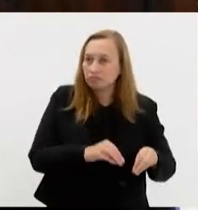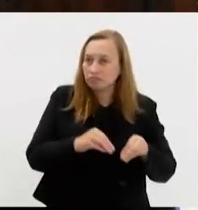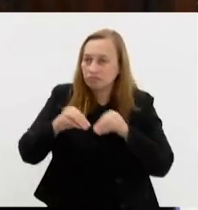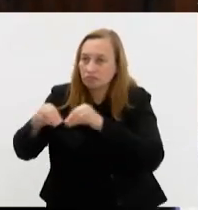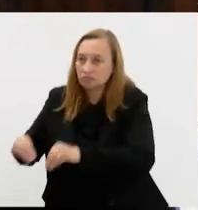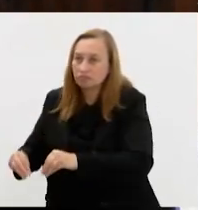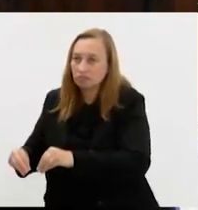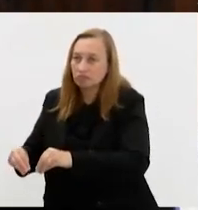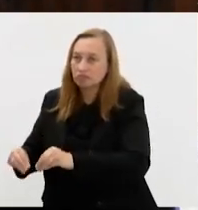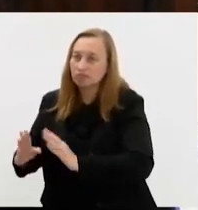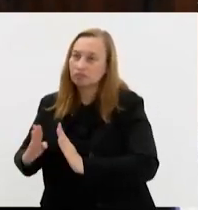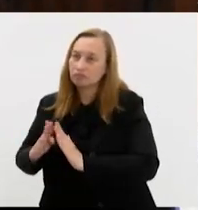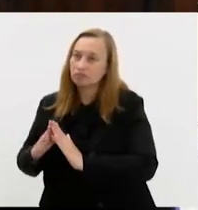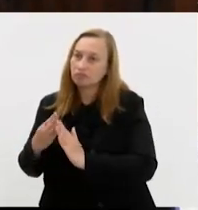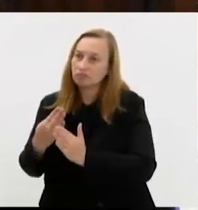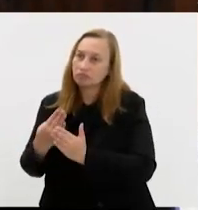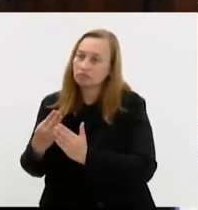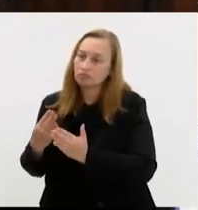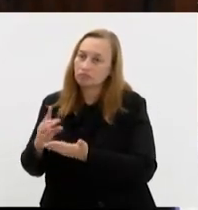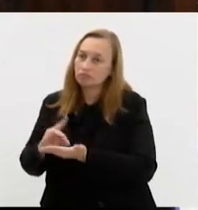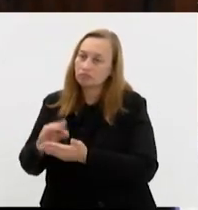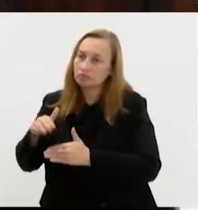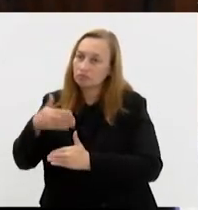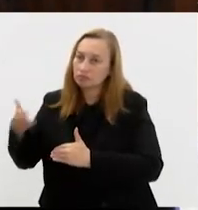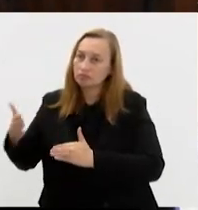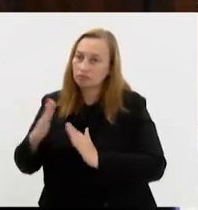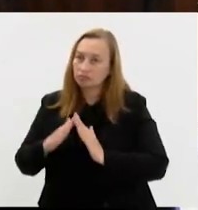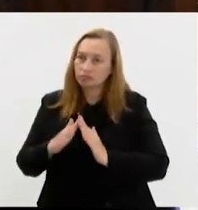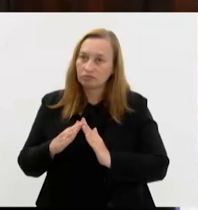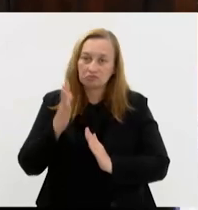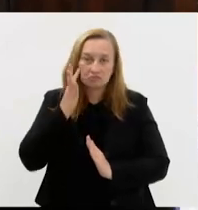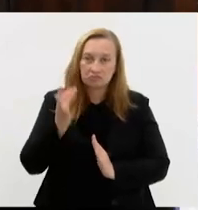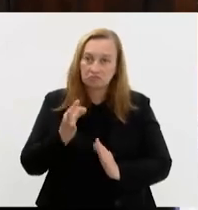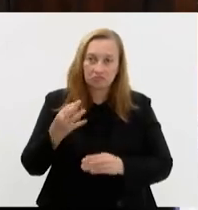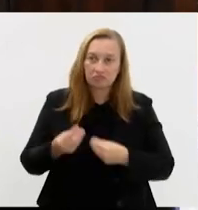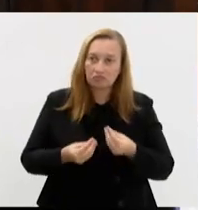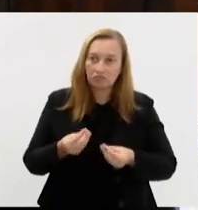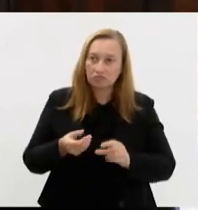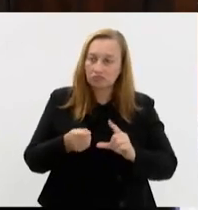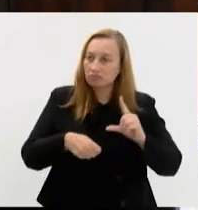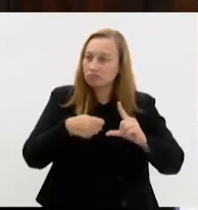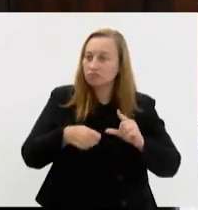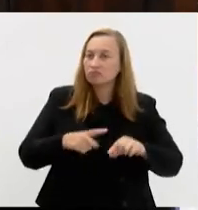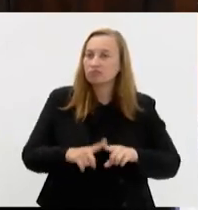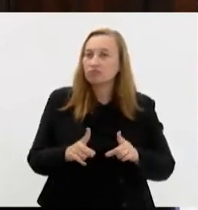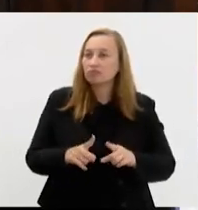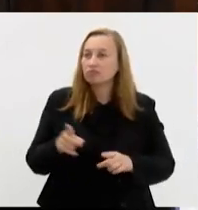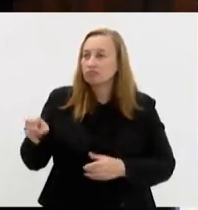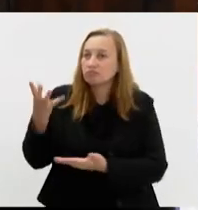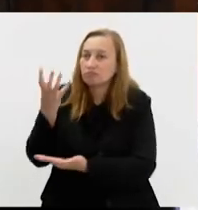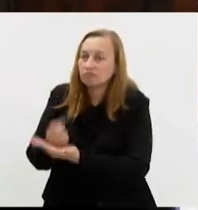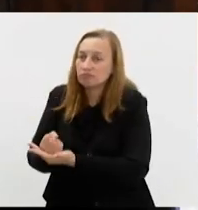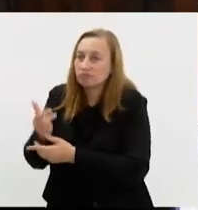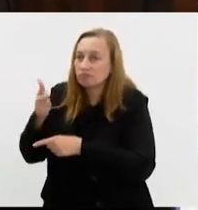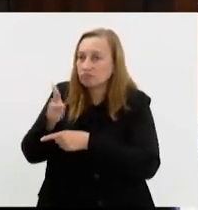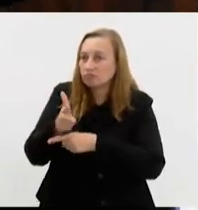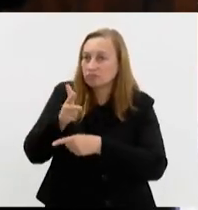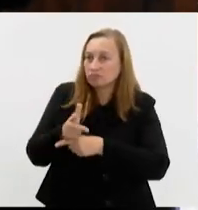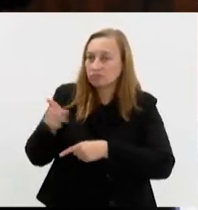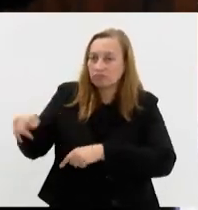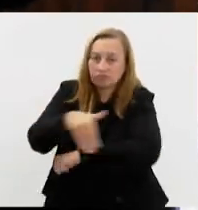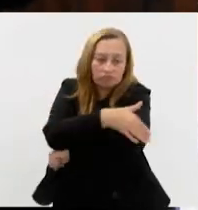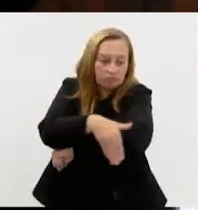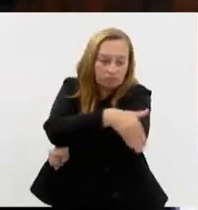fora da residência dele não deve ser uma logística muito simples eu realmente não sei qual é a logística mas não deve ser simples para ele gravar um vídeo ali na